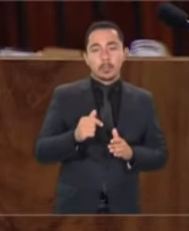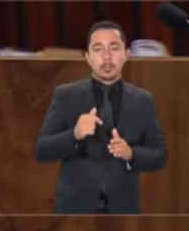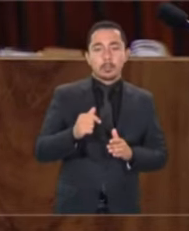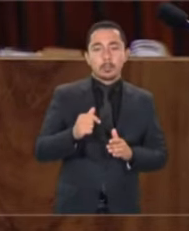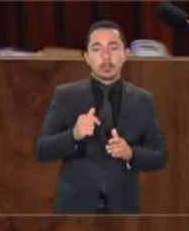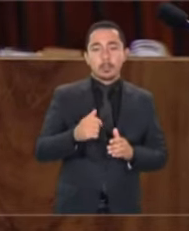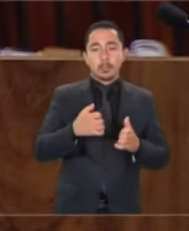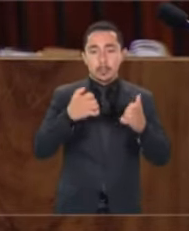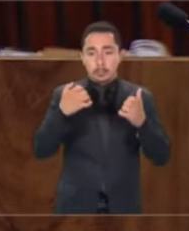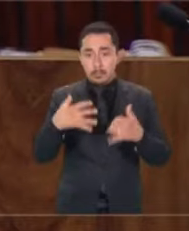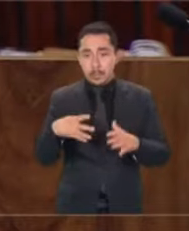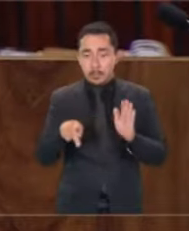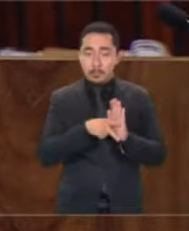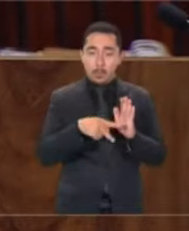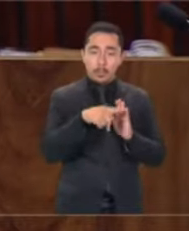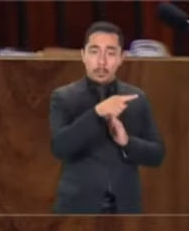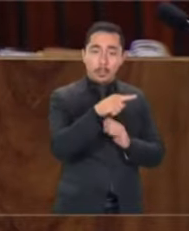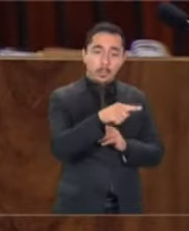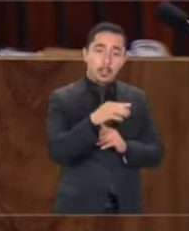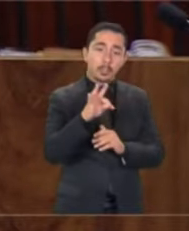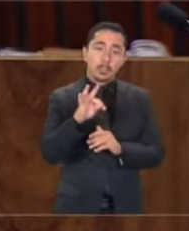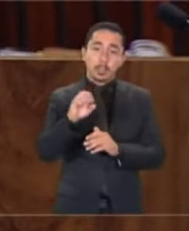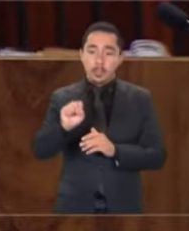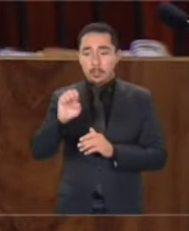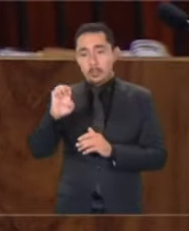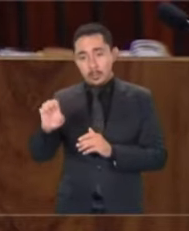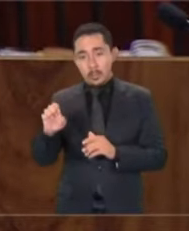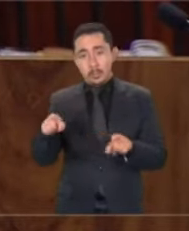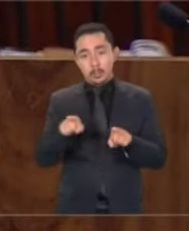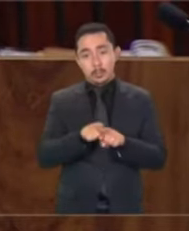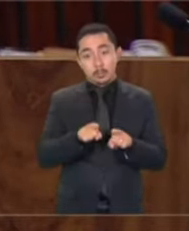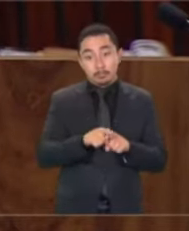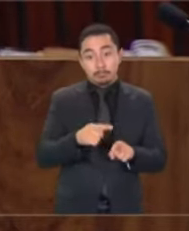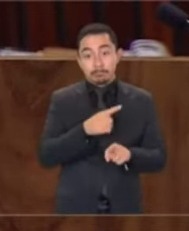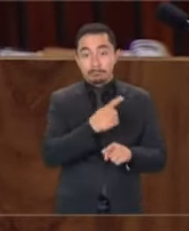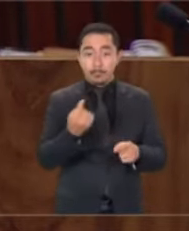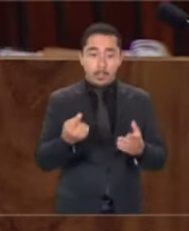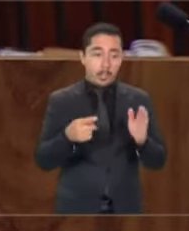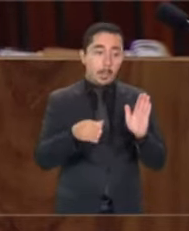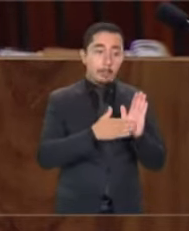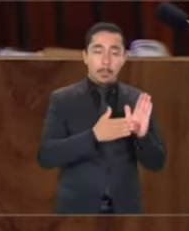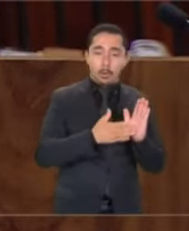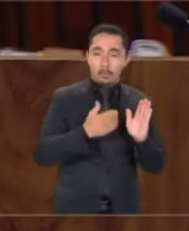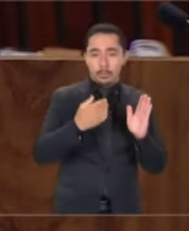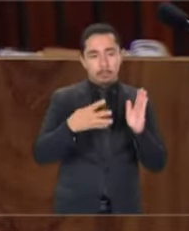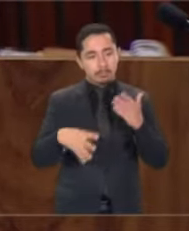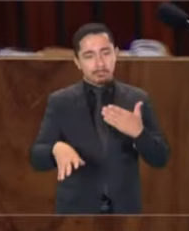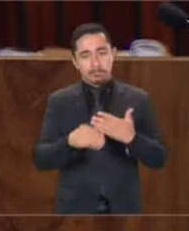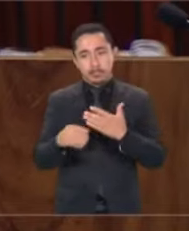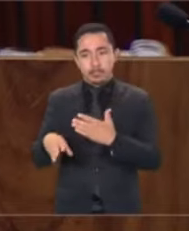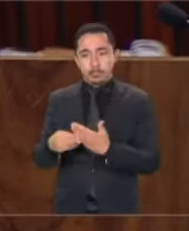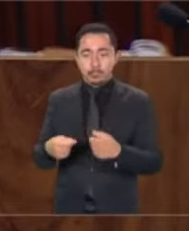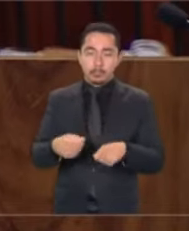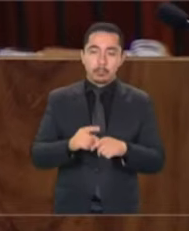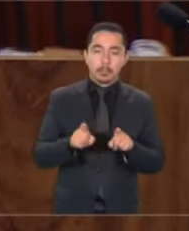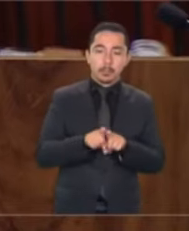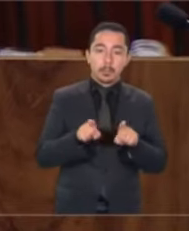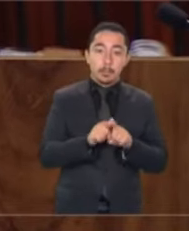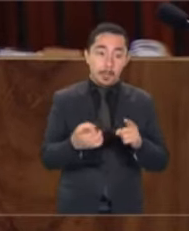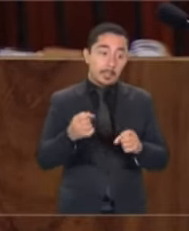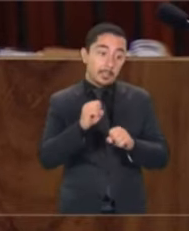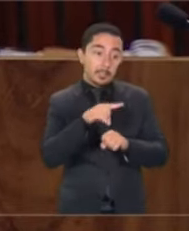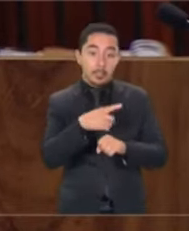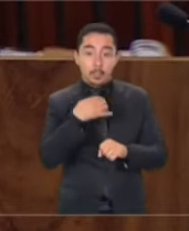23.464, não sendo necessárias, porém, via de regra, provas adicionais, exceto se presente dúvida